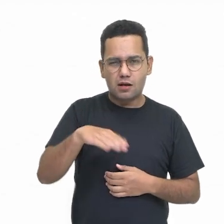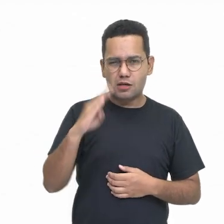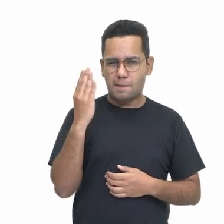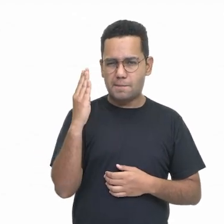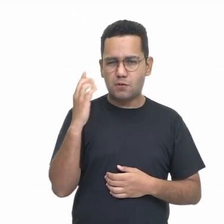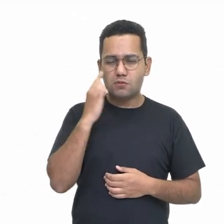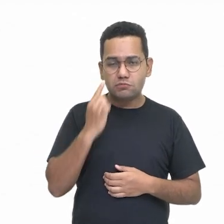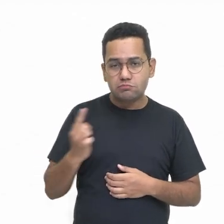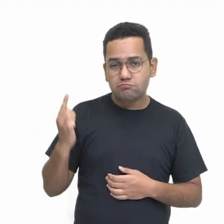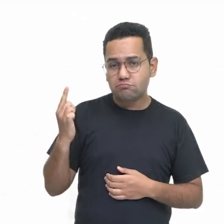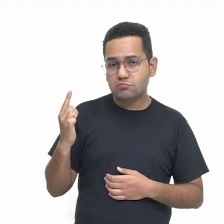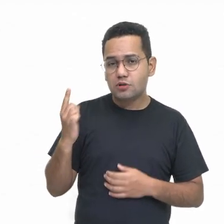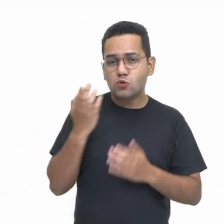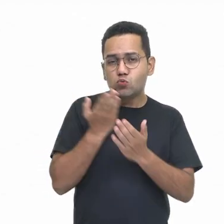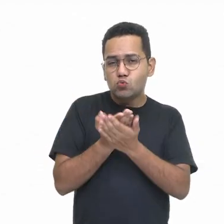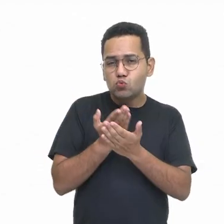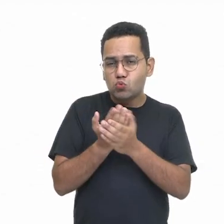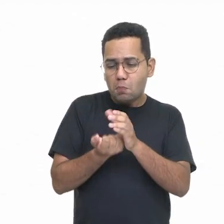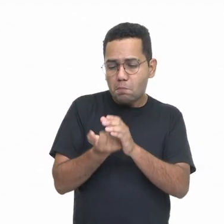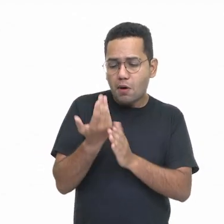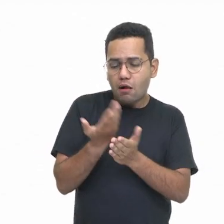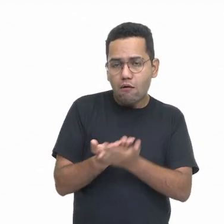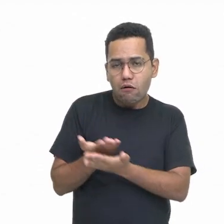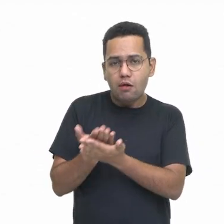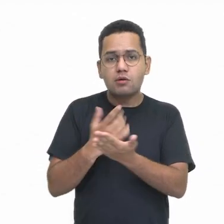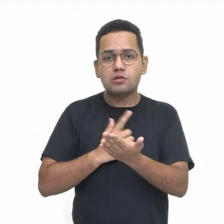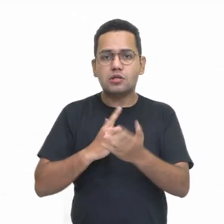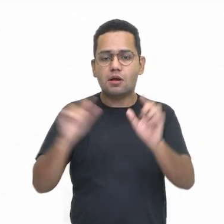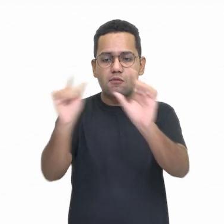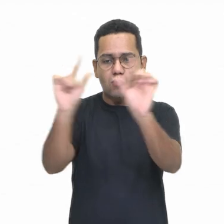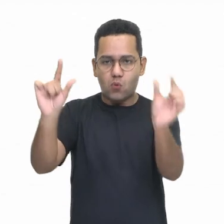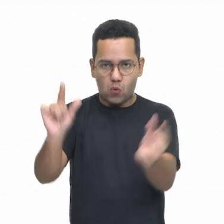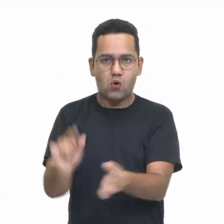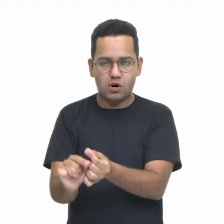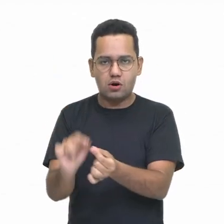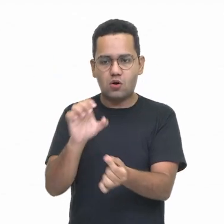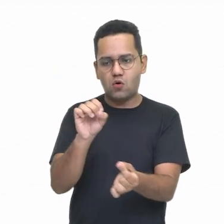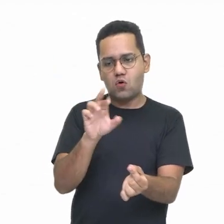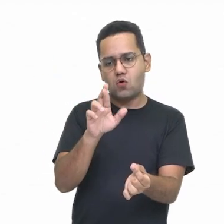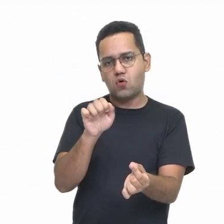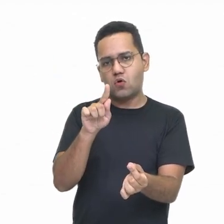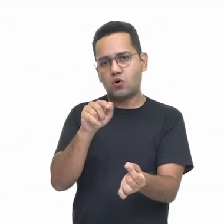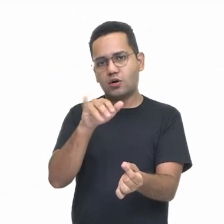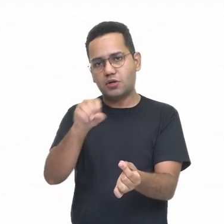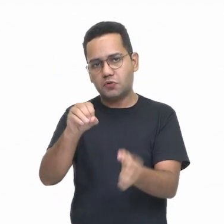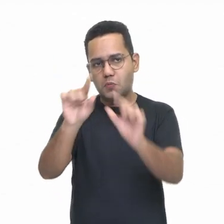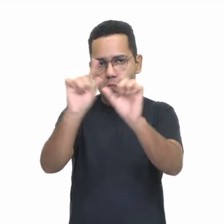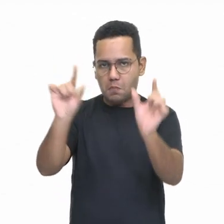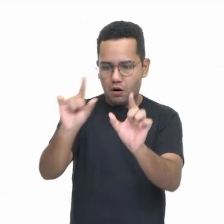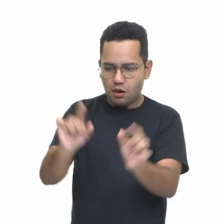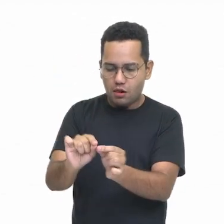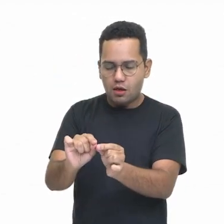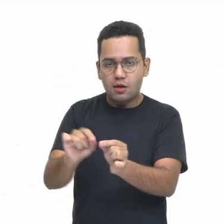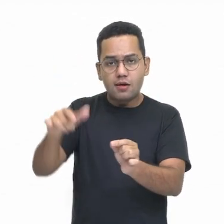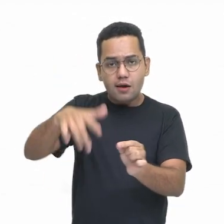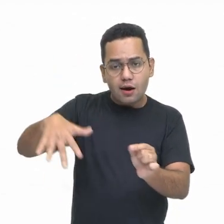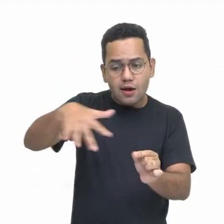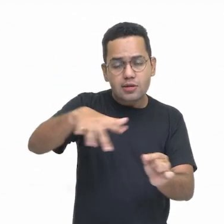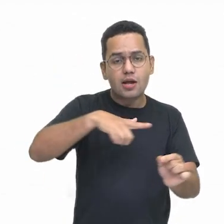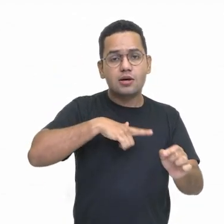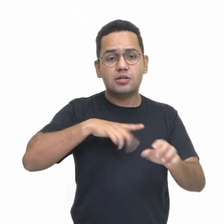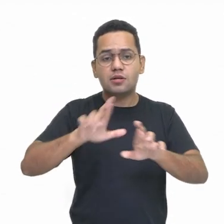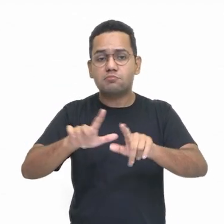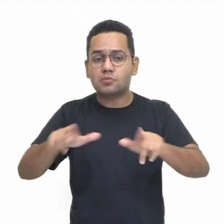faz esse estudo né das relações entre os organismos e o ambiente onde eles vivem né em razão